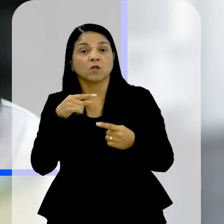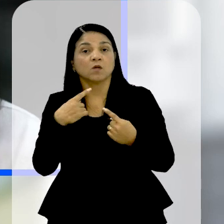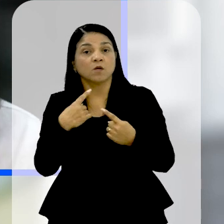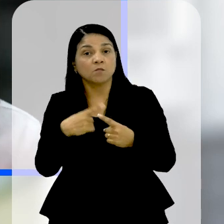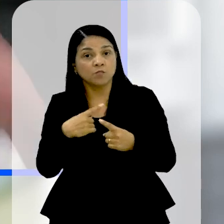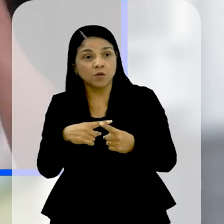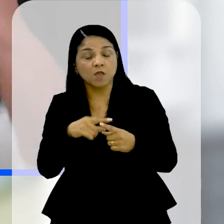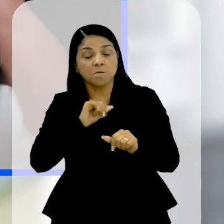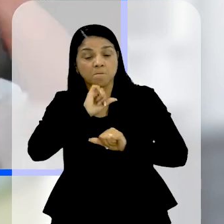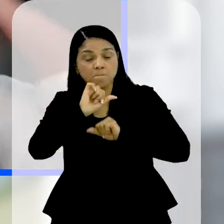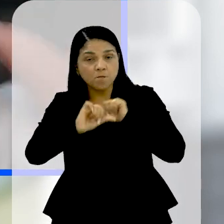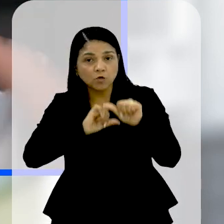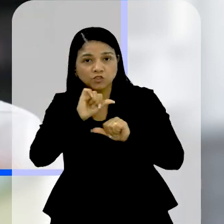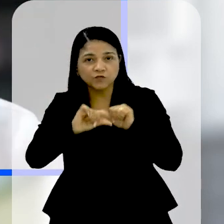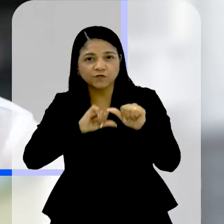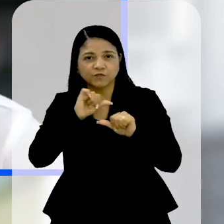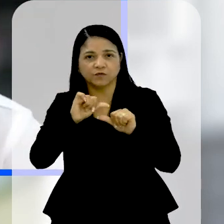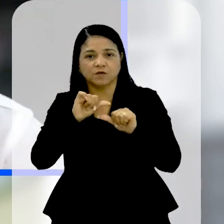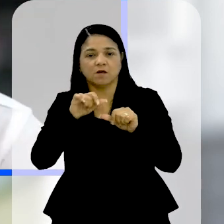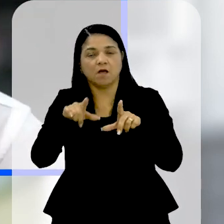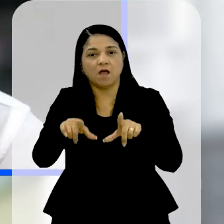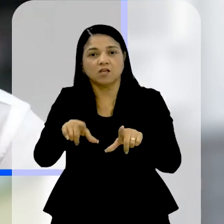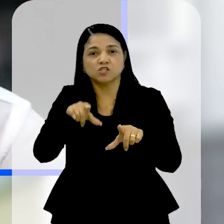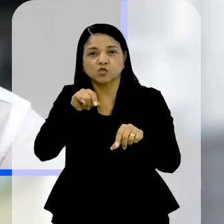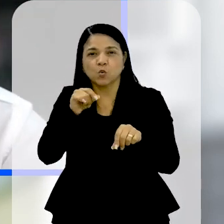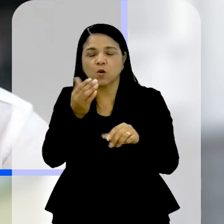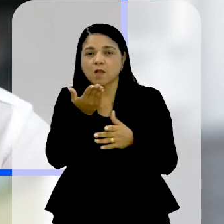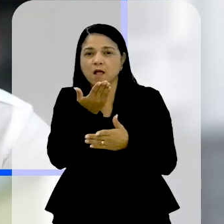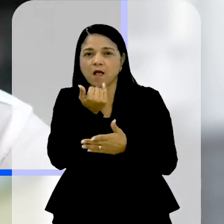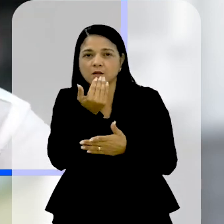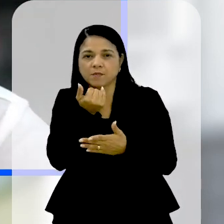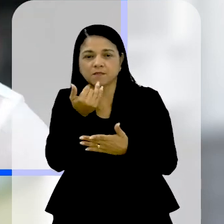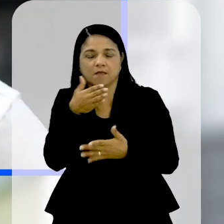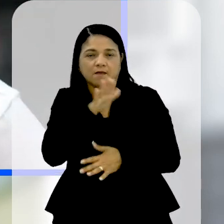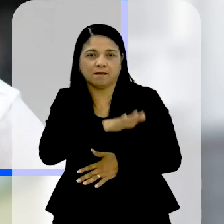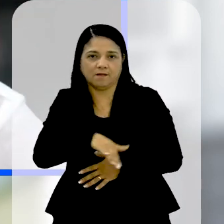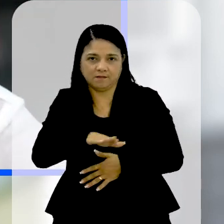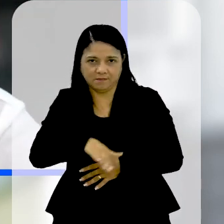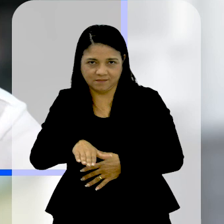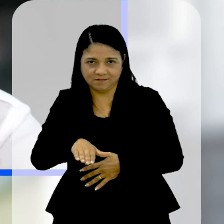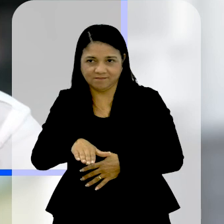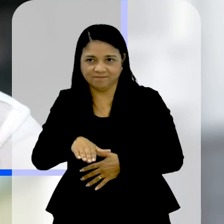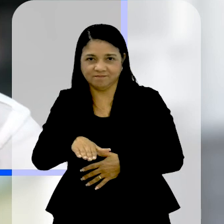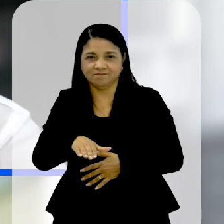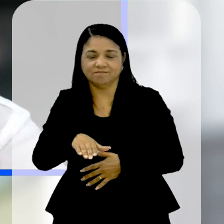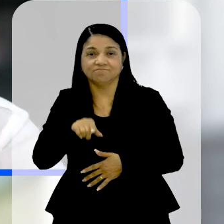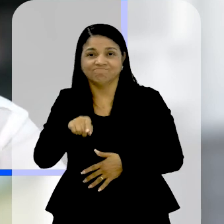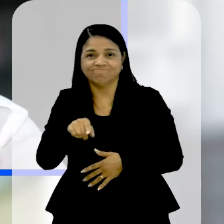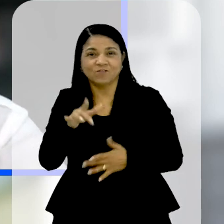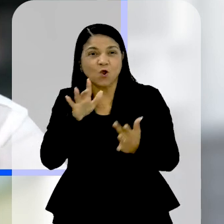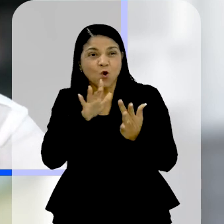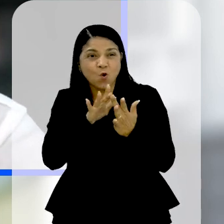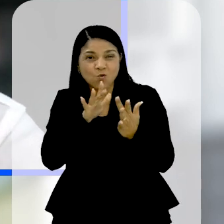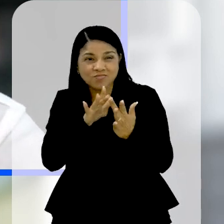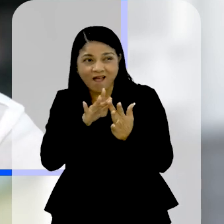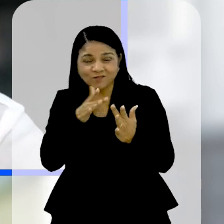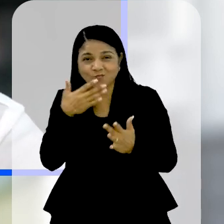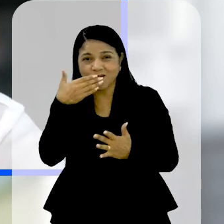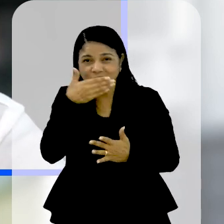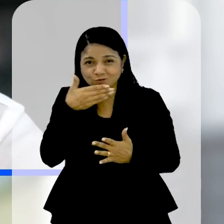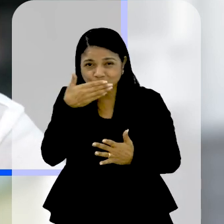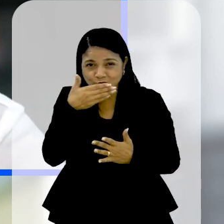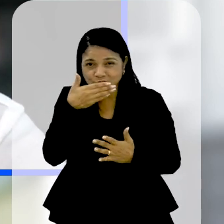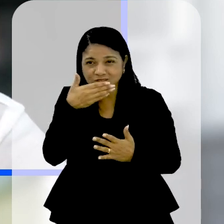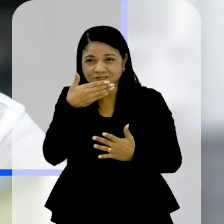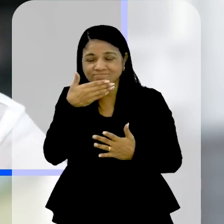desse potencial de modificar as escolhas alimentares da criança. Ela, uma vez tendo contato